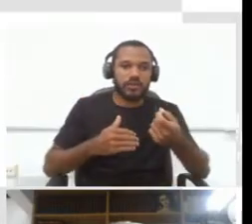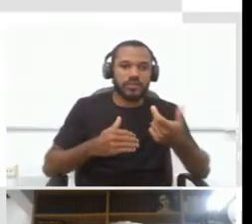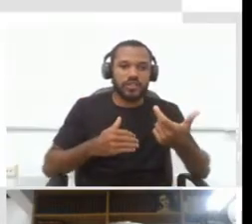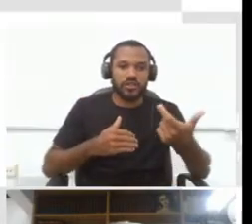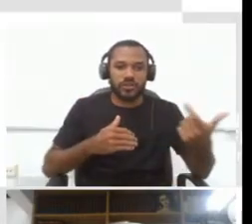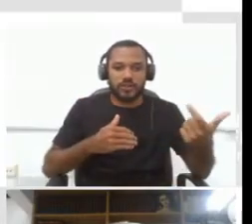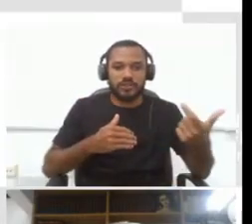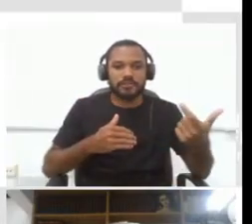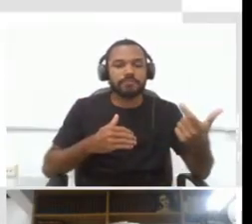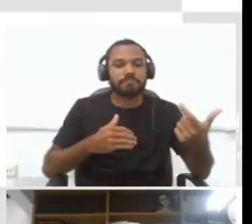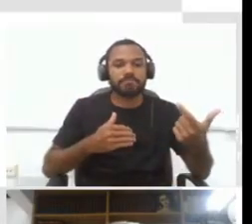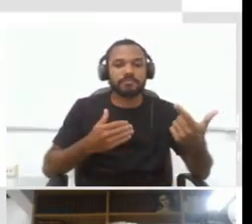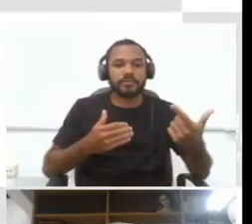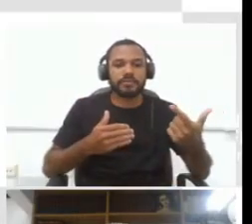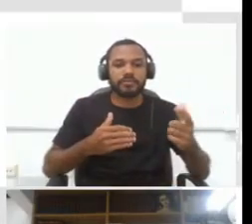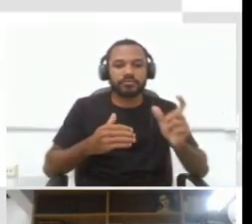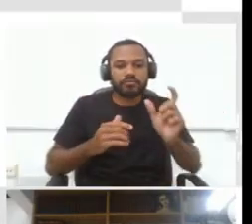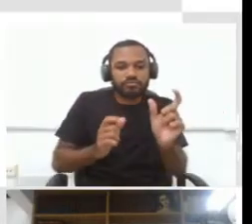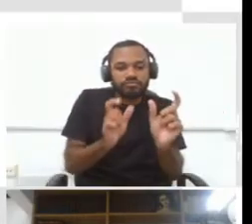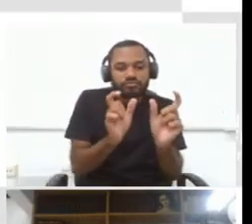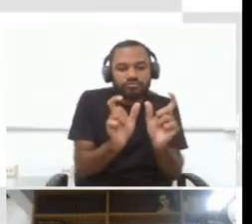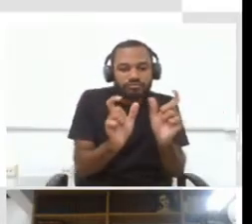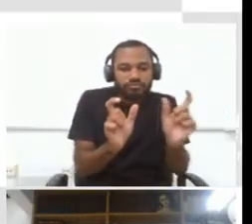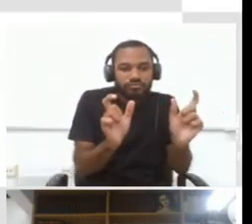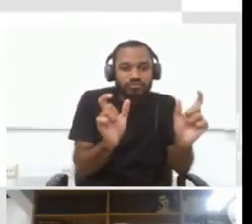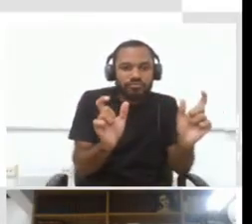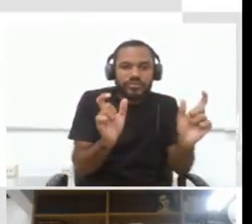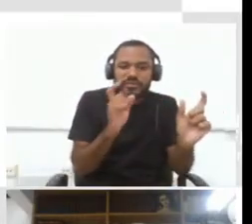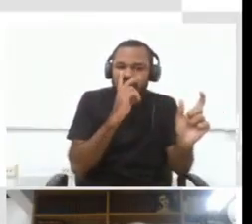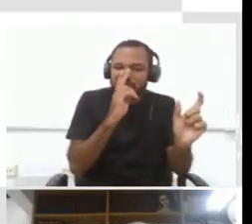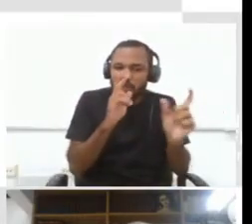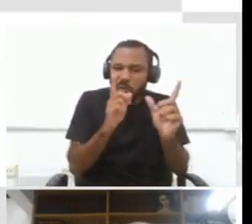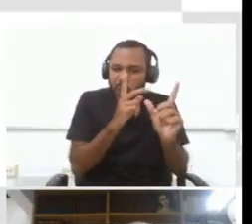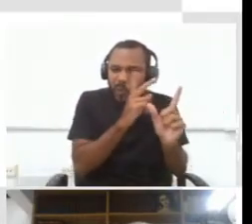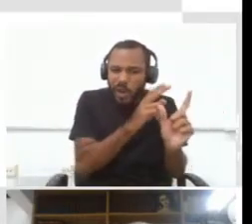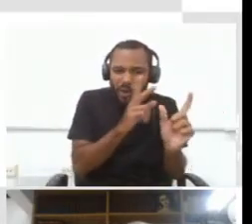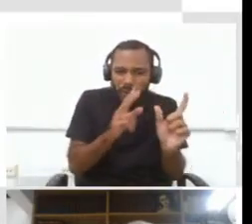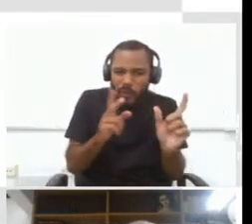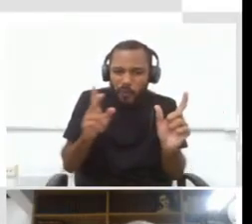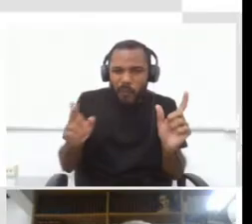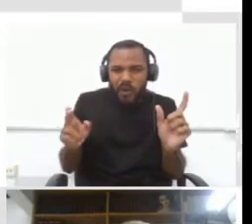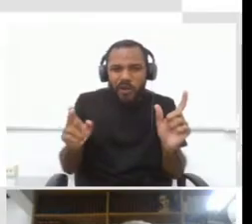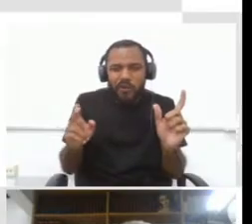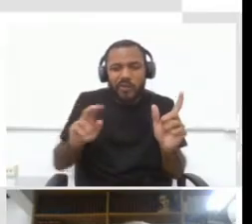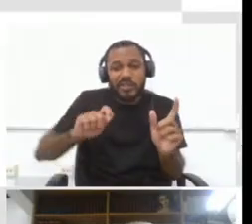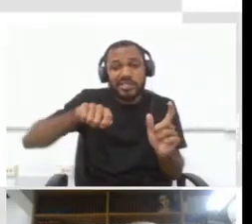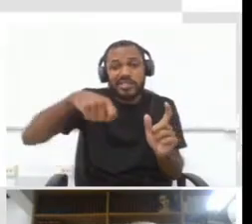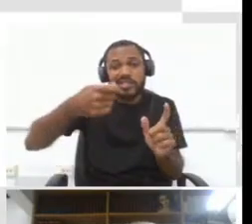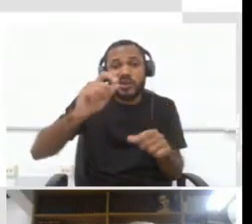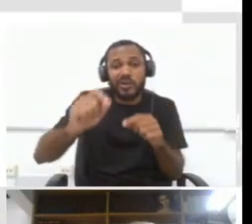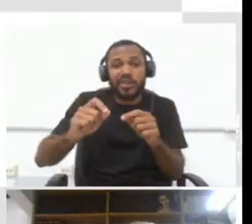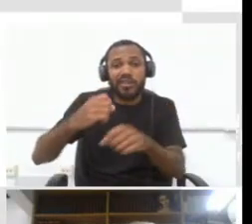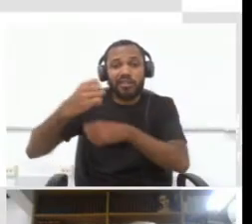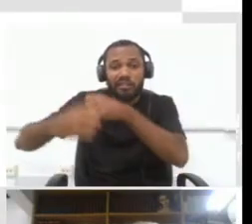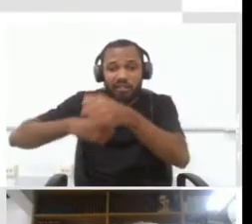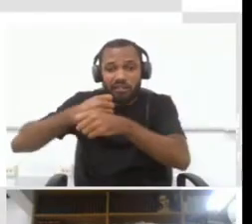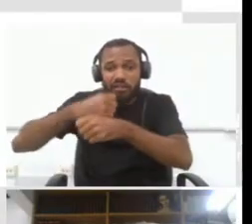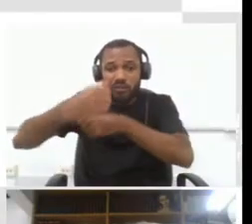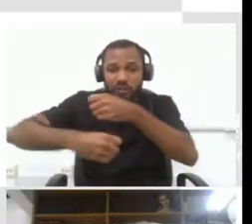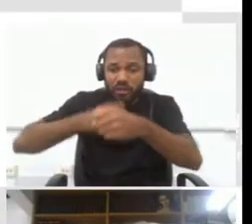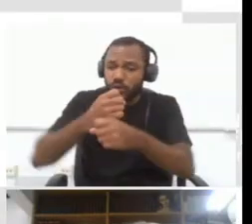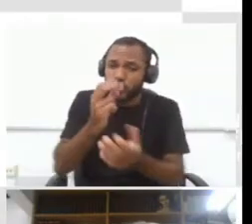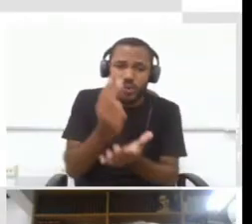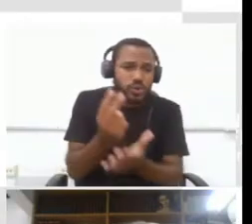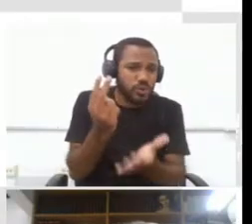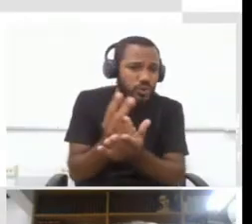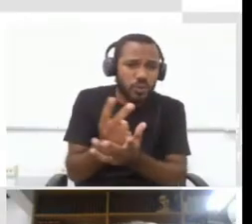desses segmentos é mais ou menos do mesmo tamanho, não está havendo uma diferença grande em relação de um ano para outro em relação a isso.